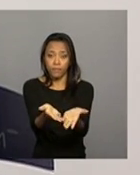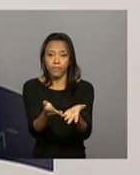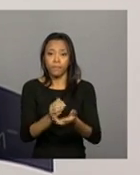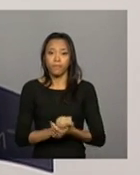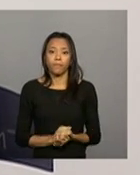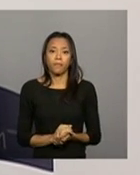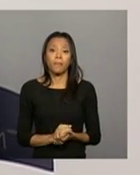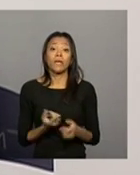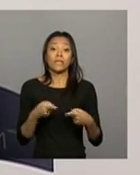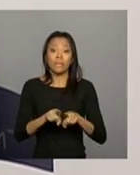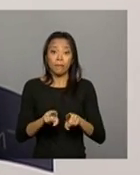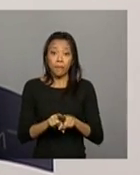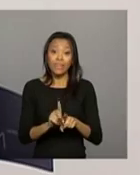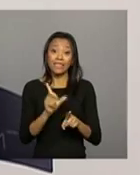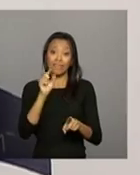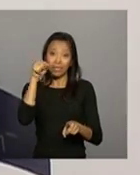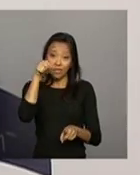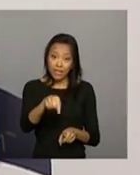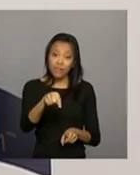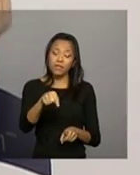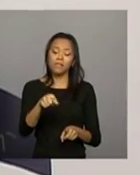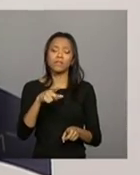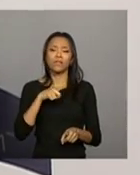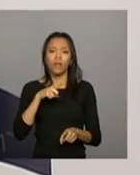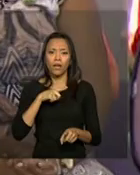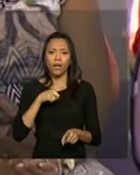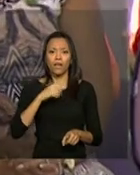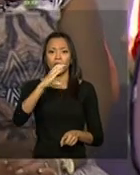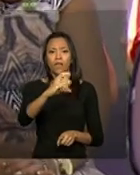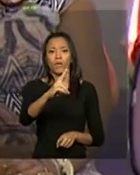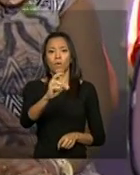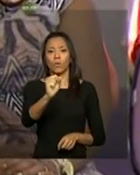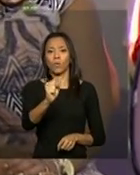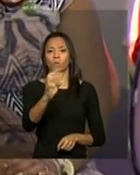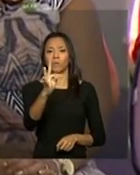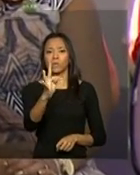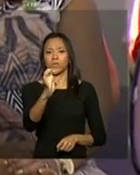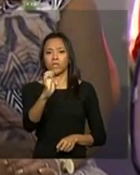Ainda incluso nisso, o custeio por 2 anos.